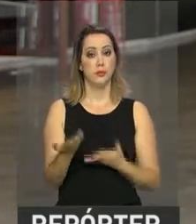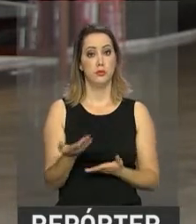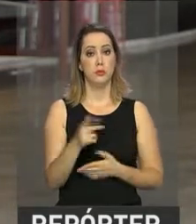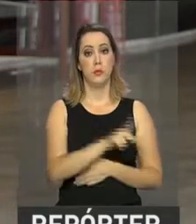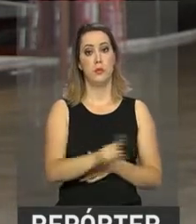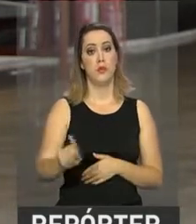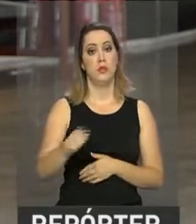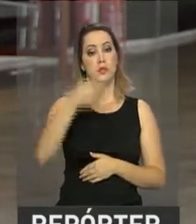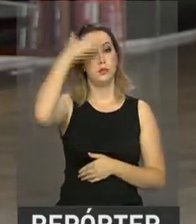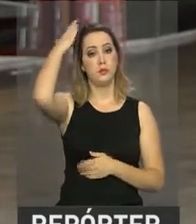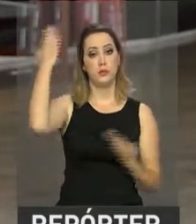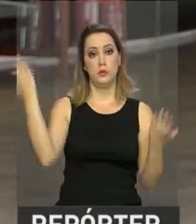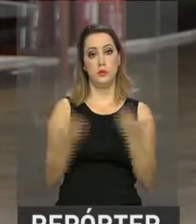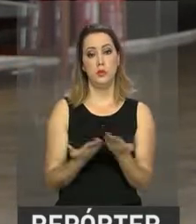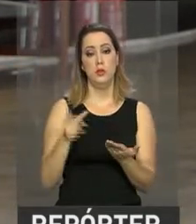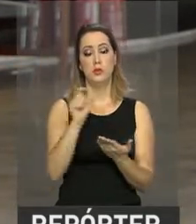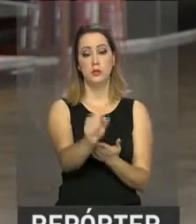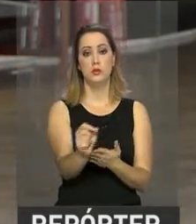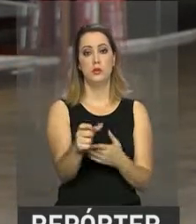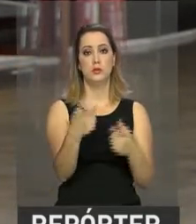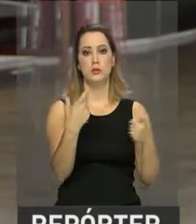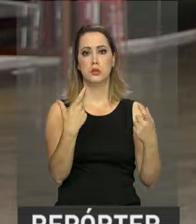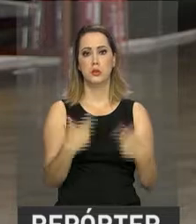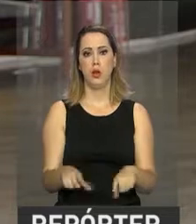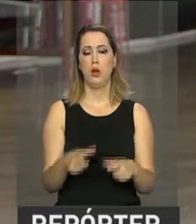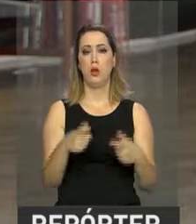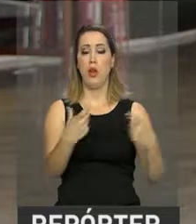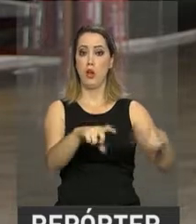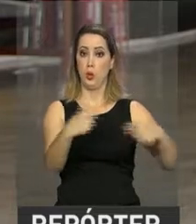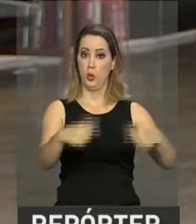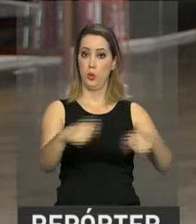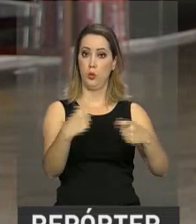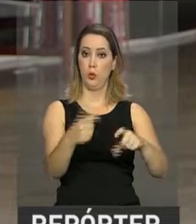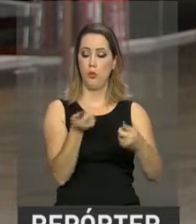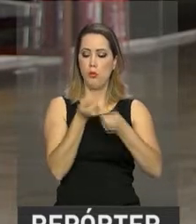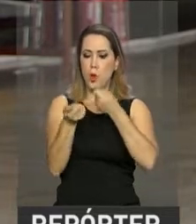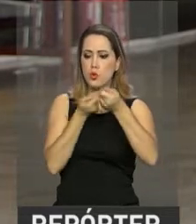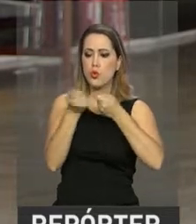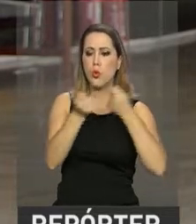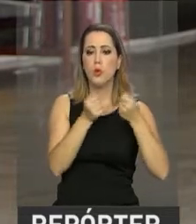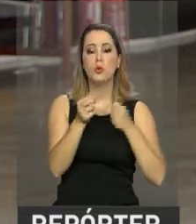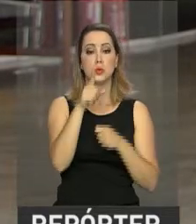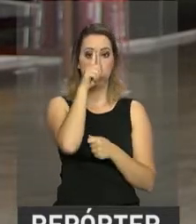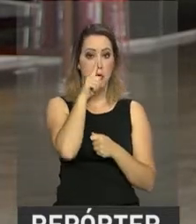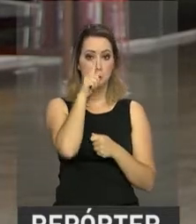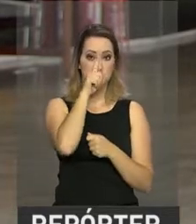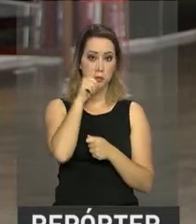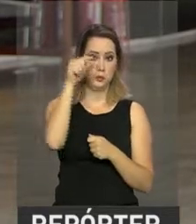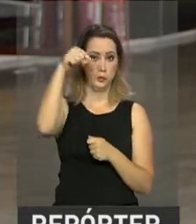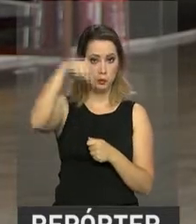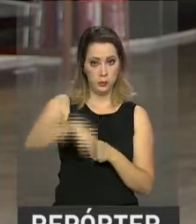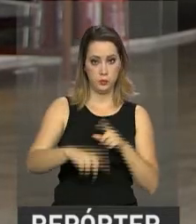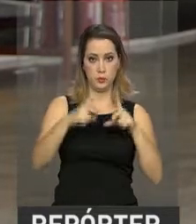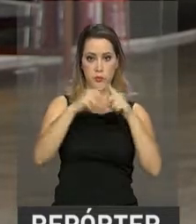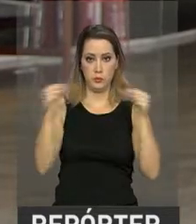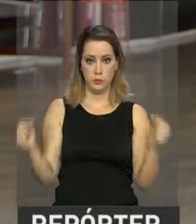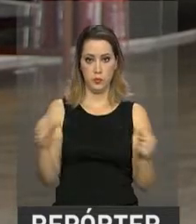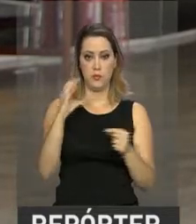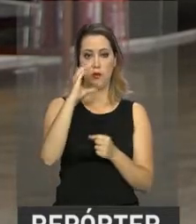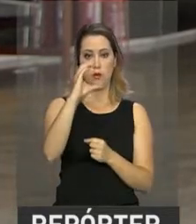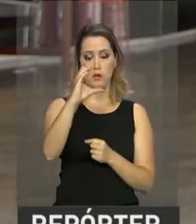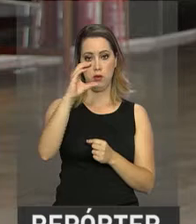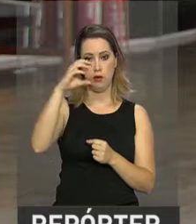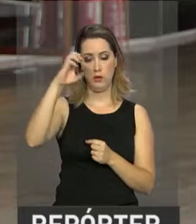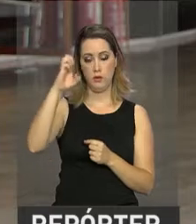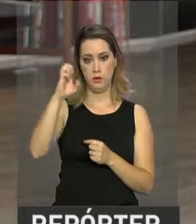Temer está, nesse momento, no Centro Nacional de Gerenciamento de Riscos e Desastres aqui em Brasília. No Senad, que,